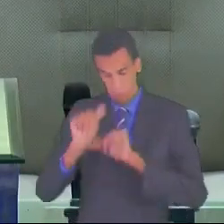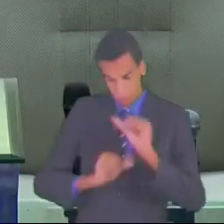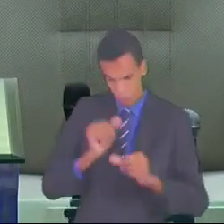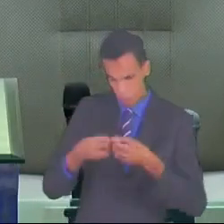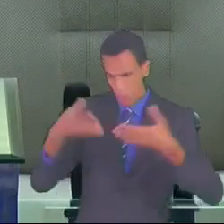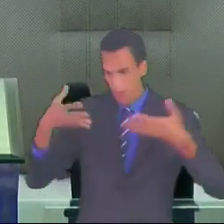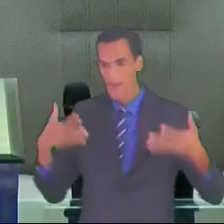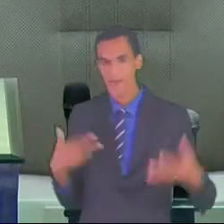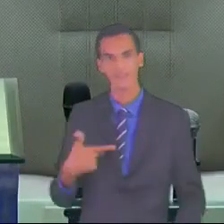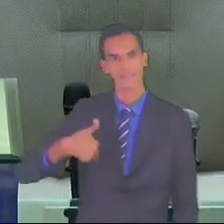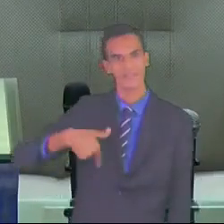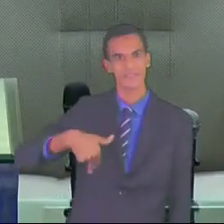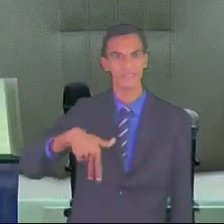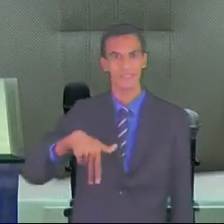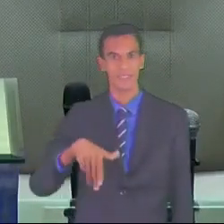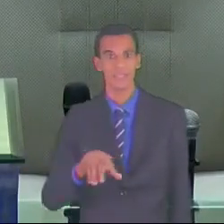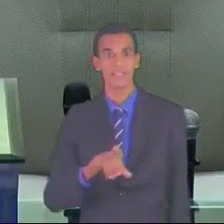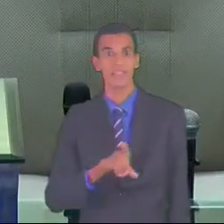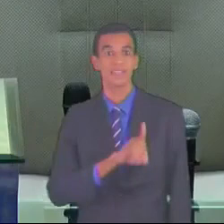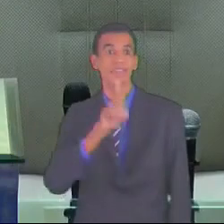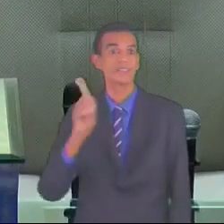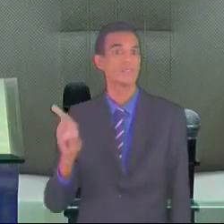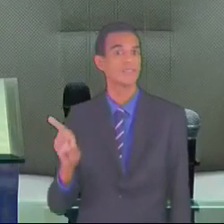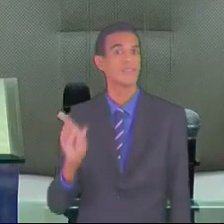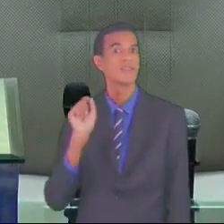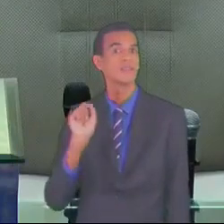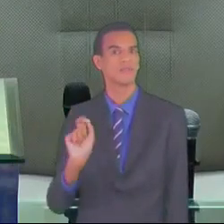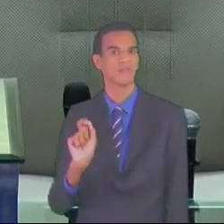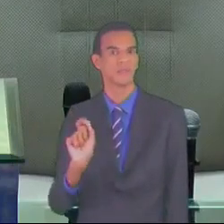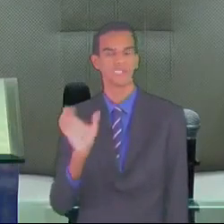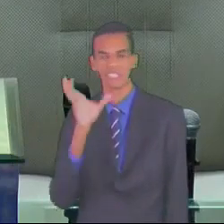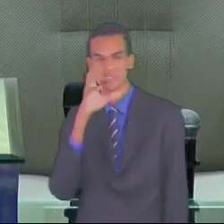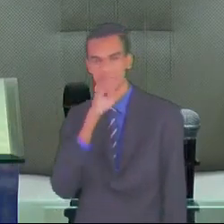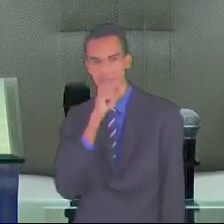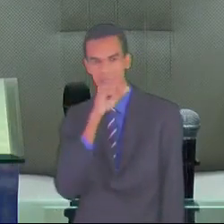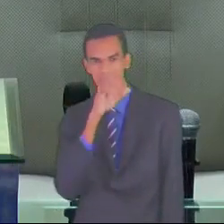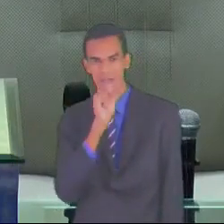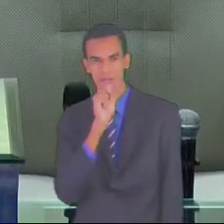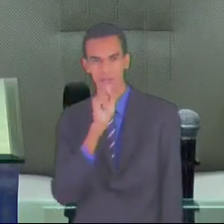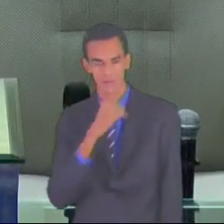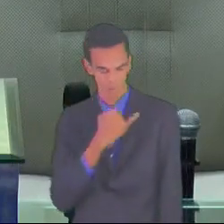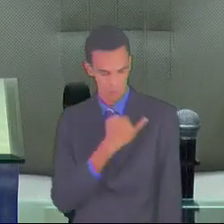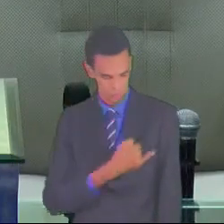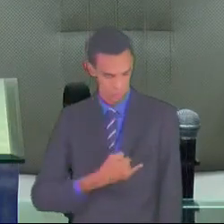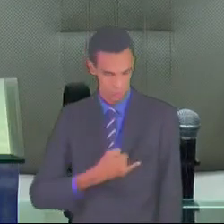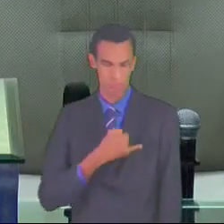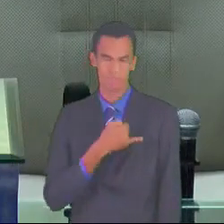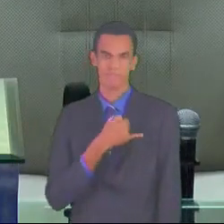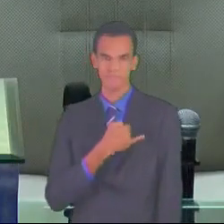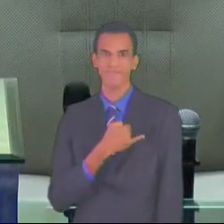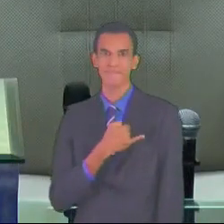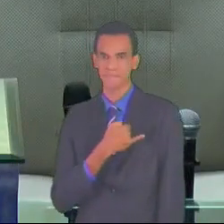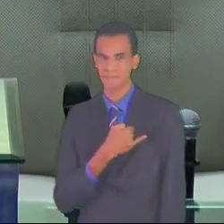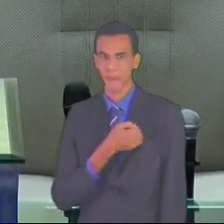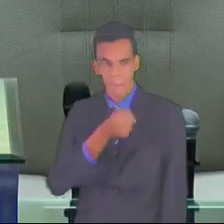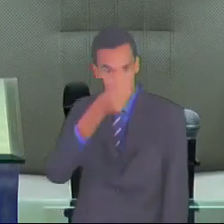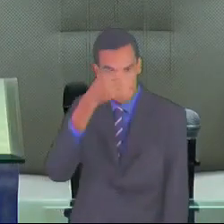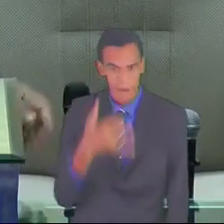E aquele dia era sábado. Oh, como João é enfático nisto aqui.